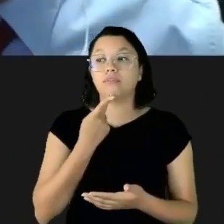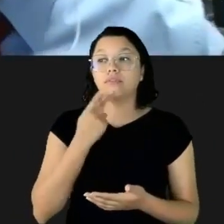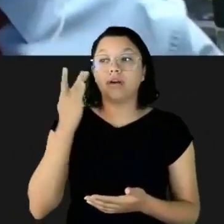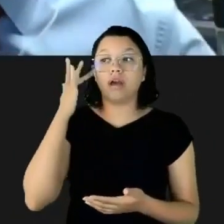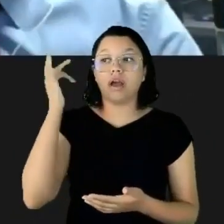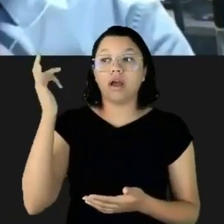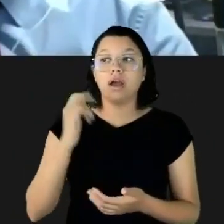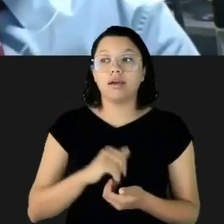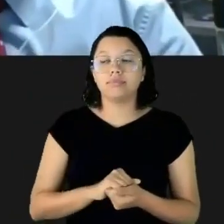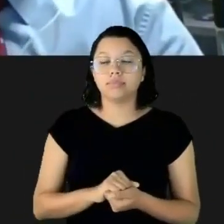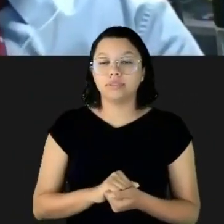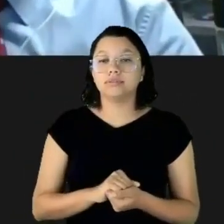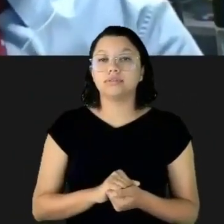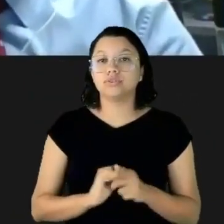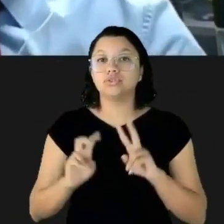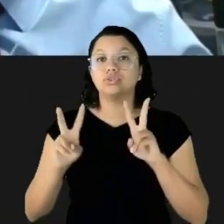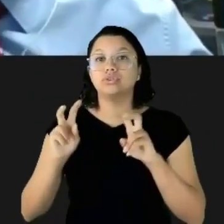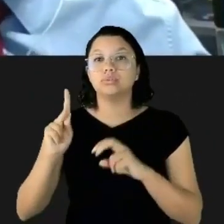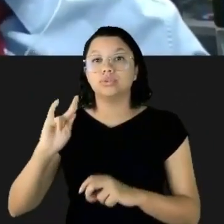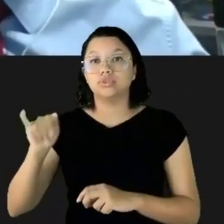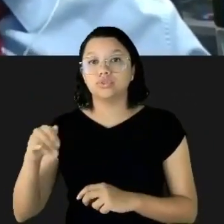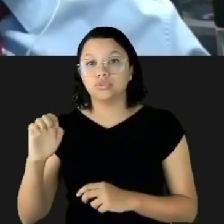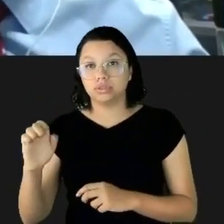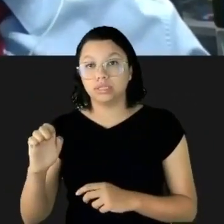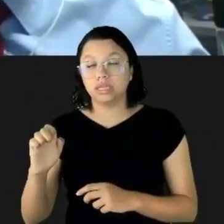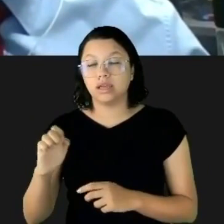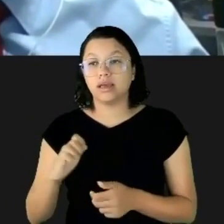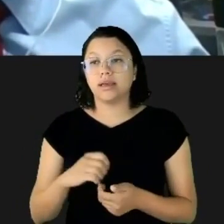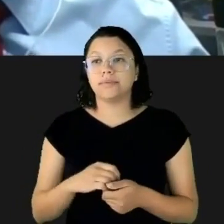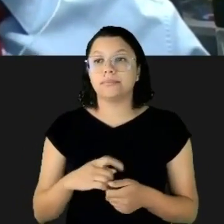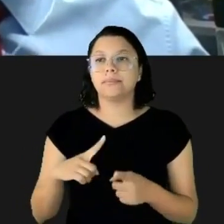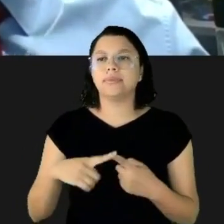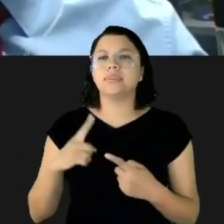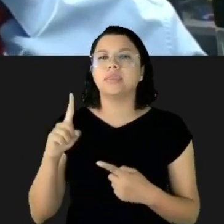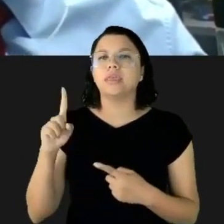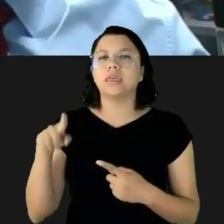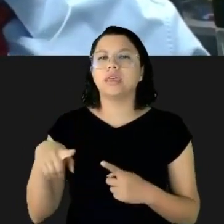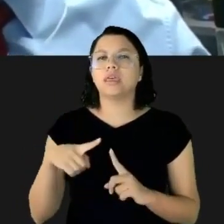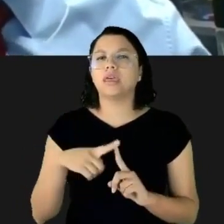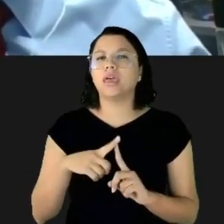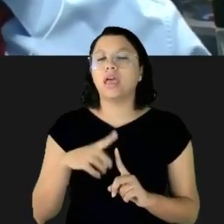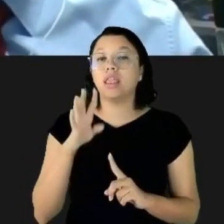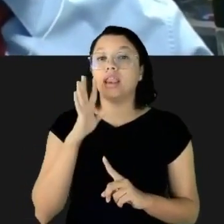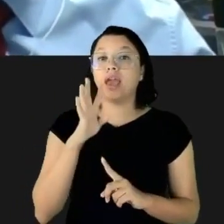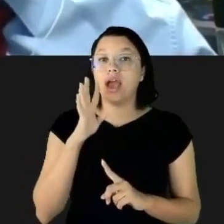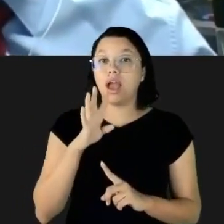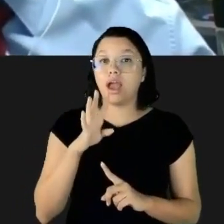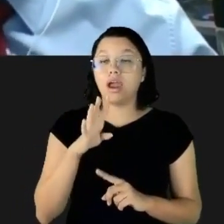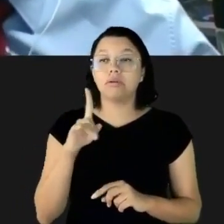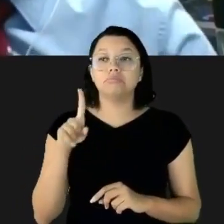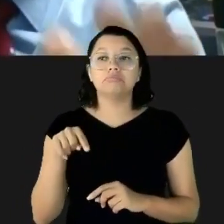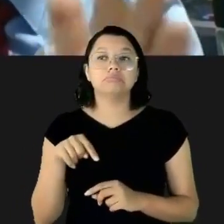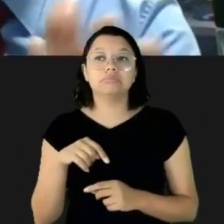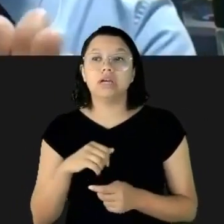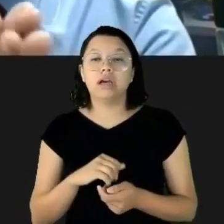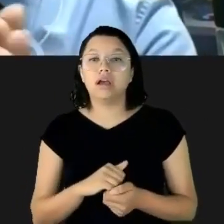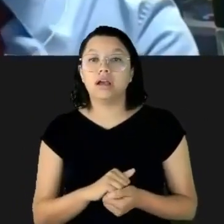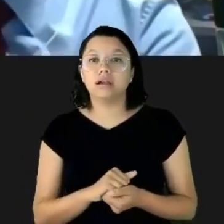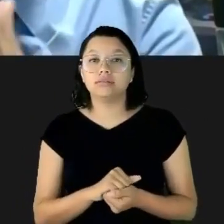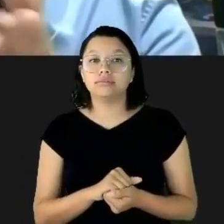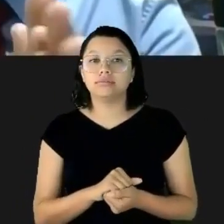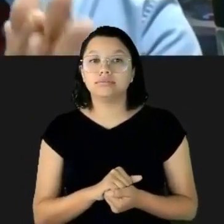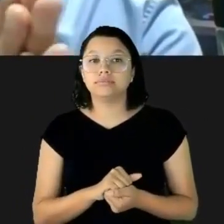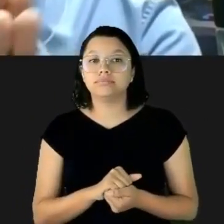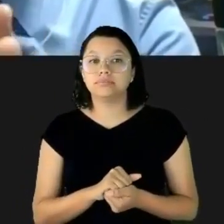amanhã é sobre o PJE mais R que é um modelo muito legal que que não é modelo de